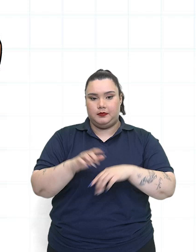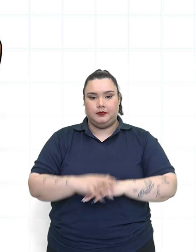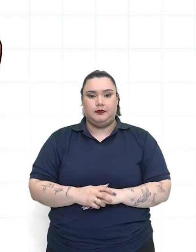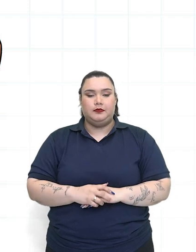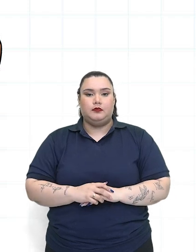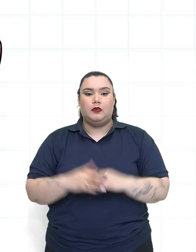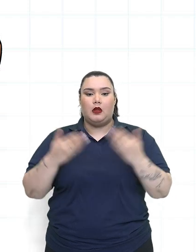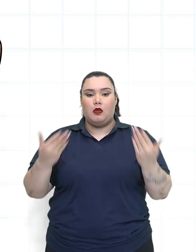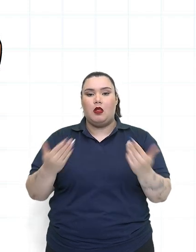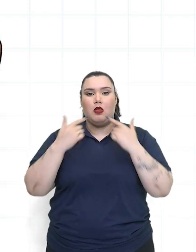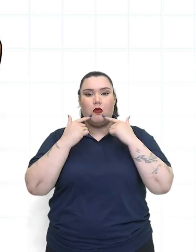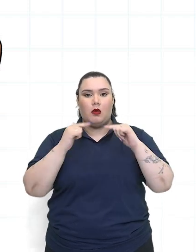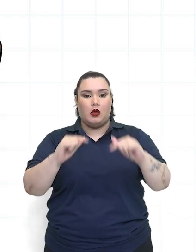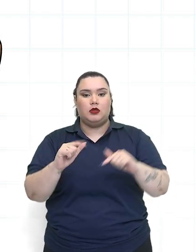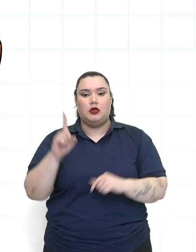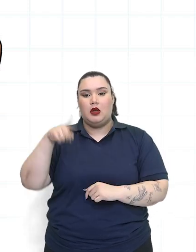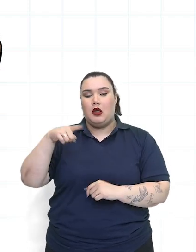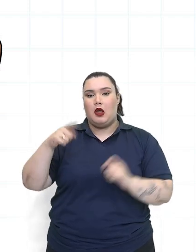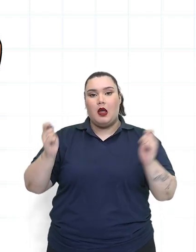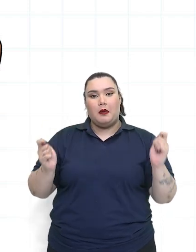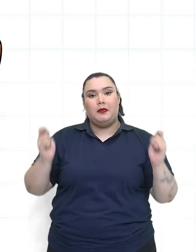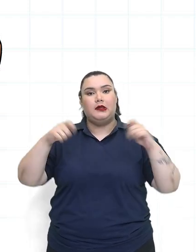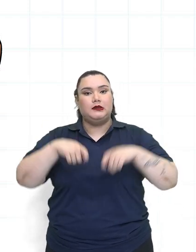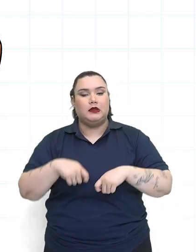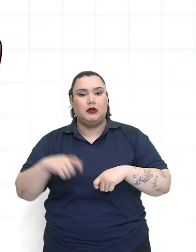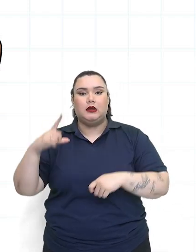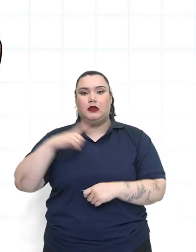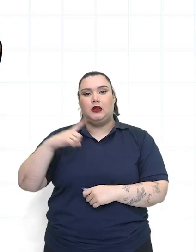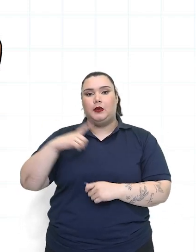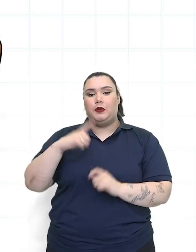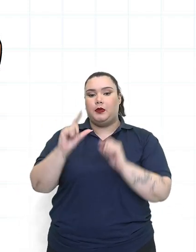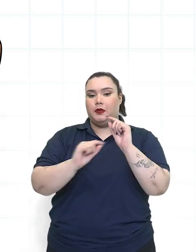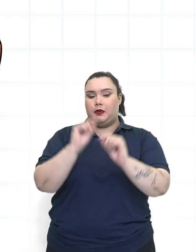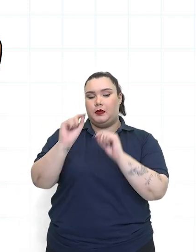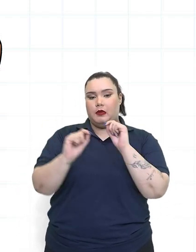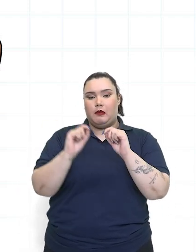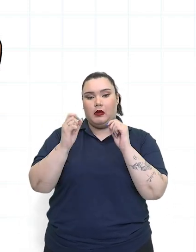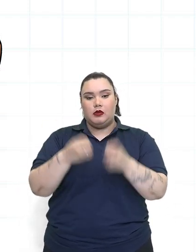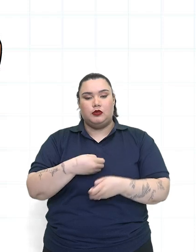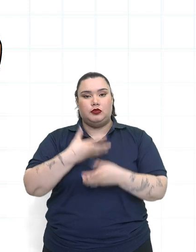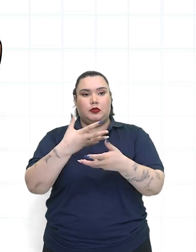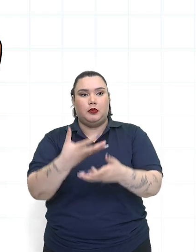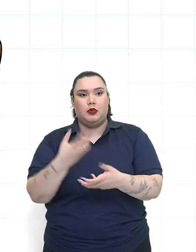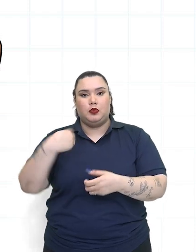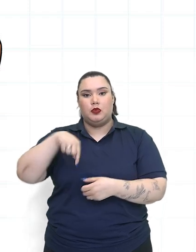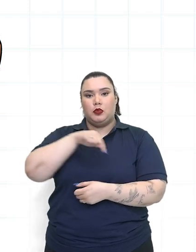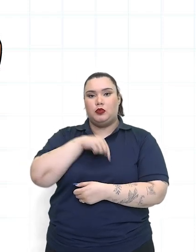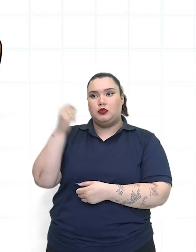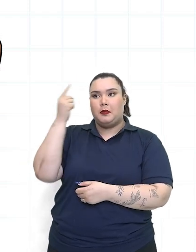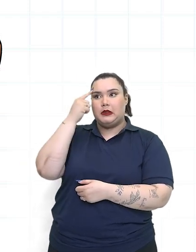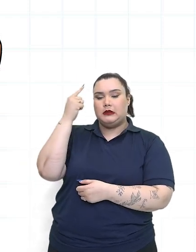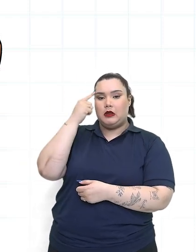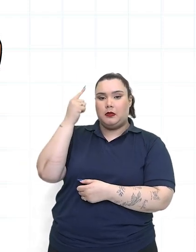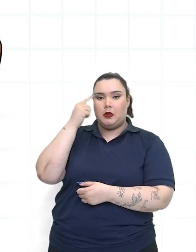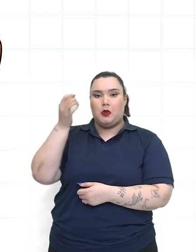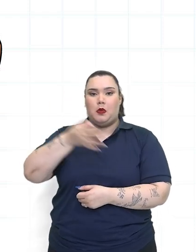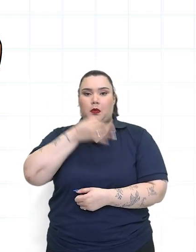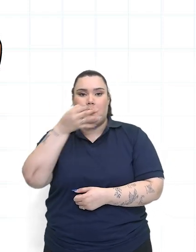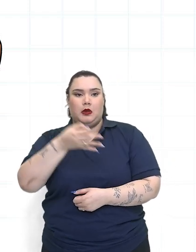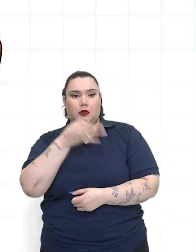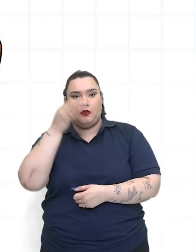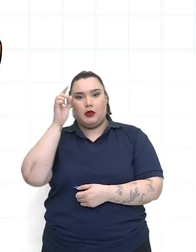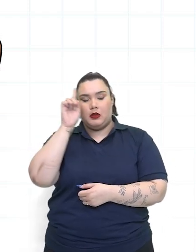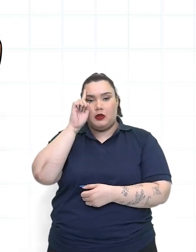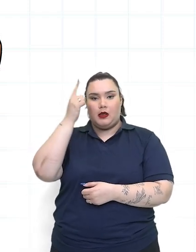a linguagem é a capacidade que possuímos, né, de expressar nossos pensamentos, nossas